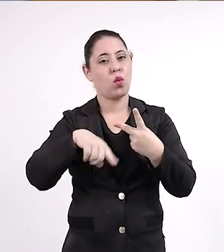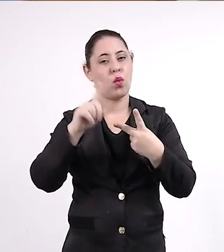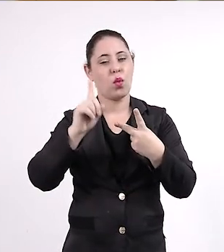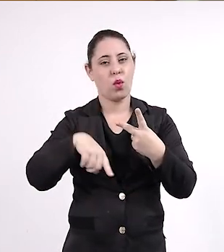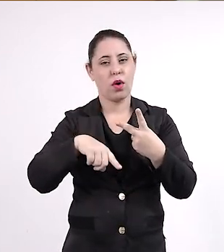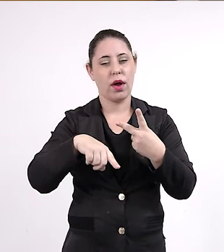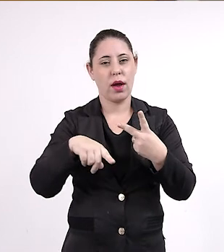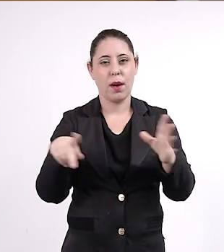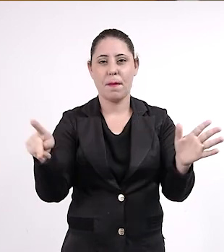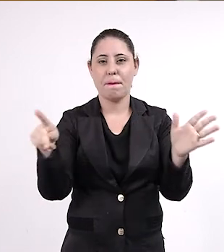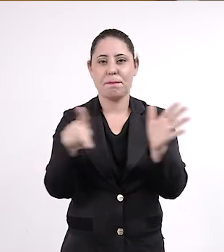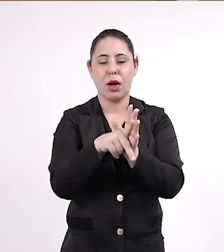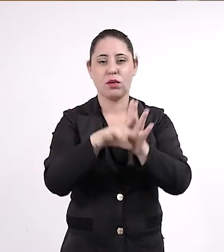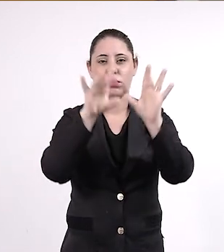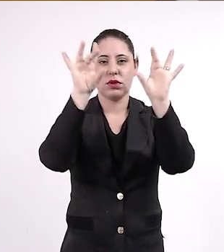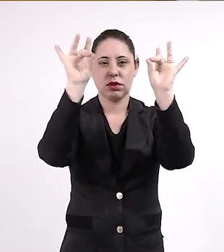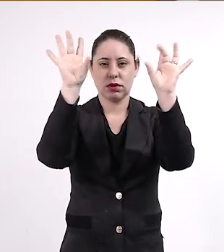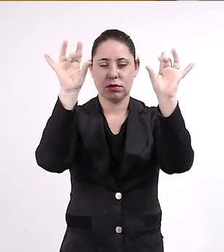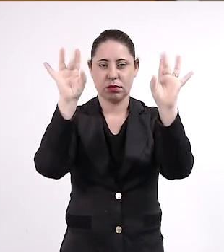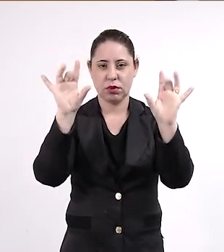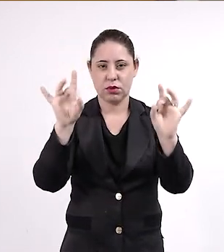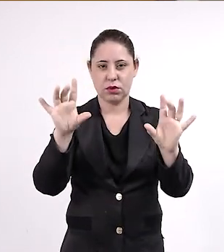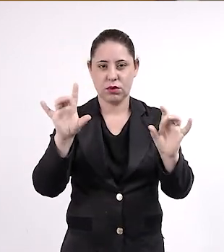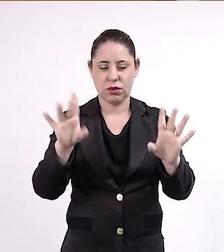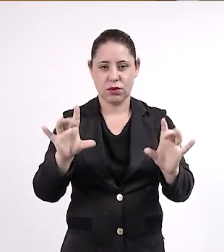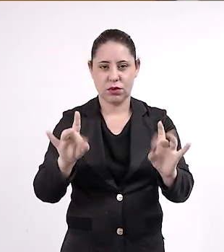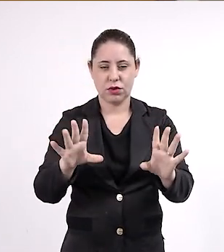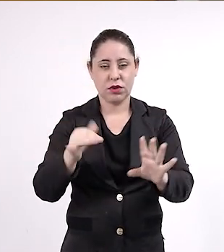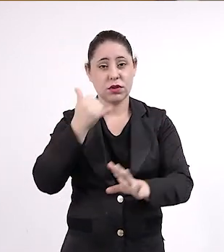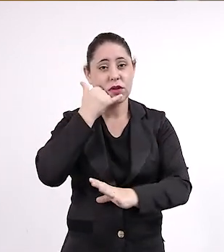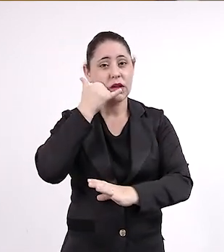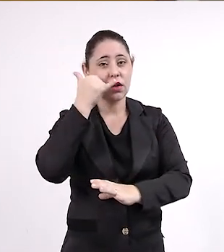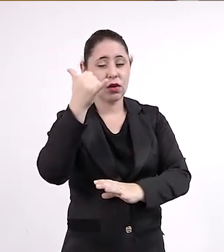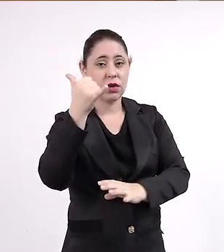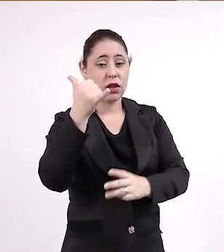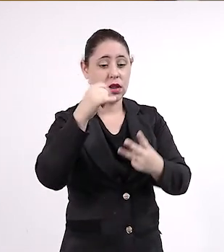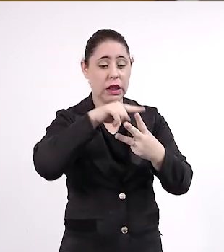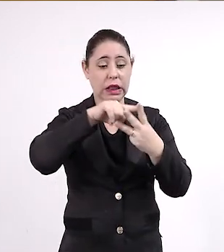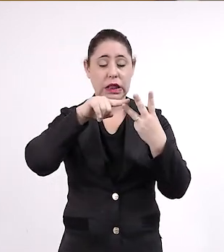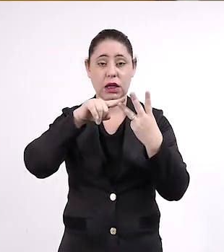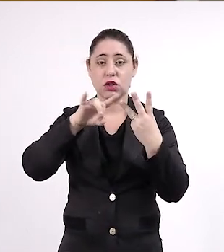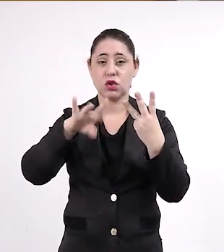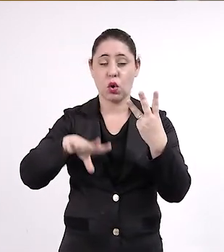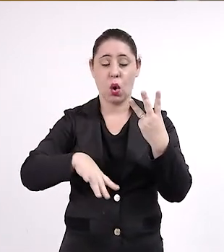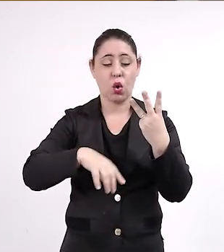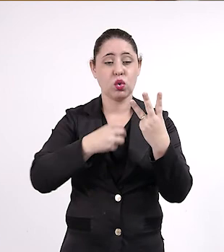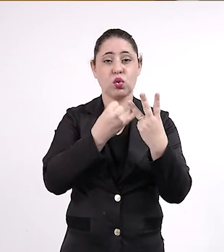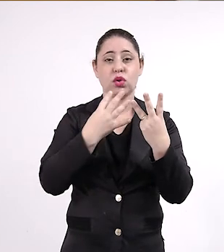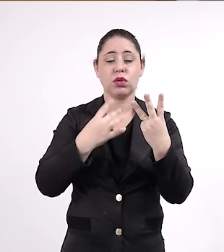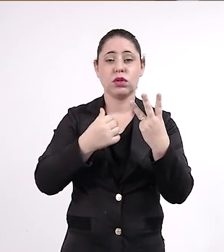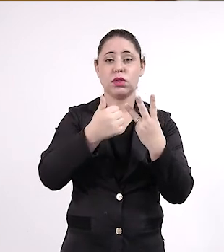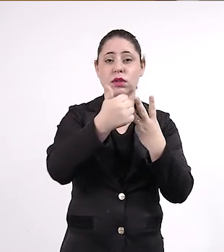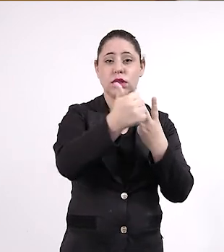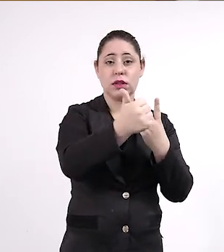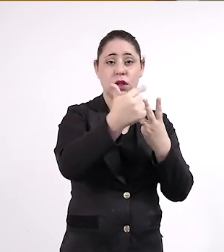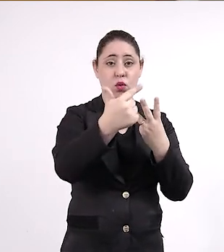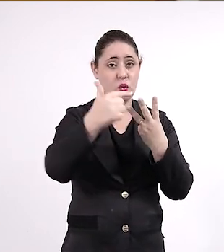deles é um número especial, um tridígito, como se chama, é um telefone de apenas 3 números. É o